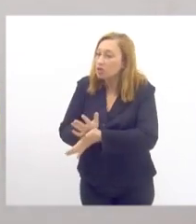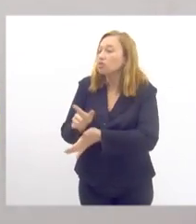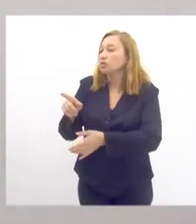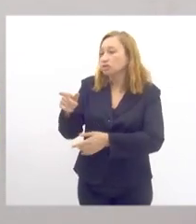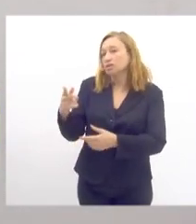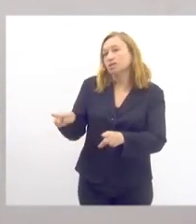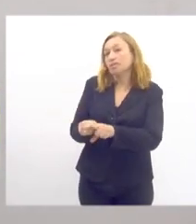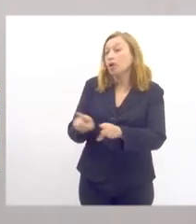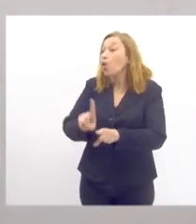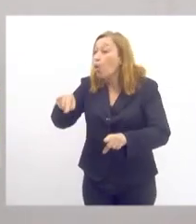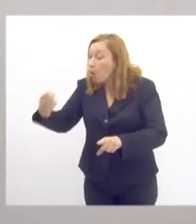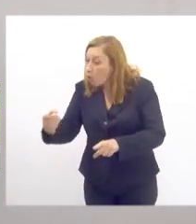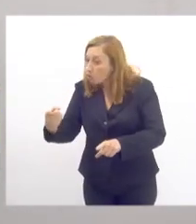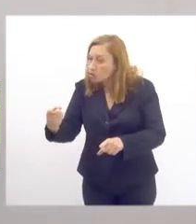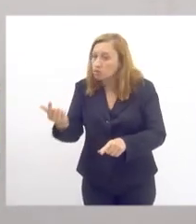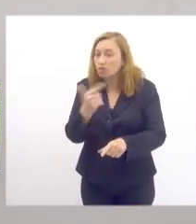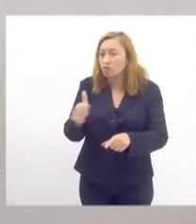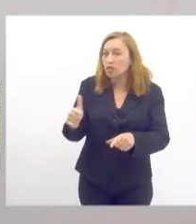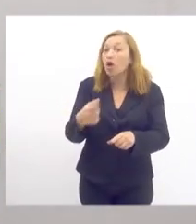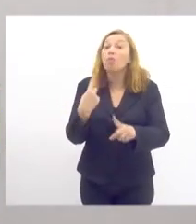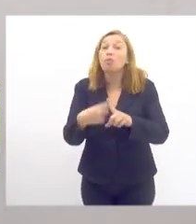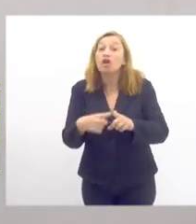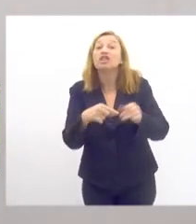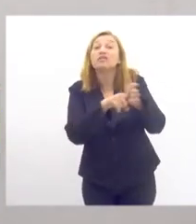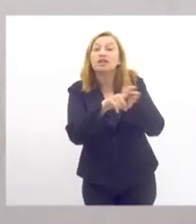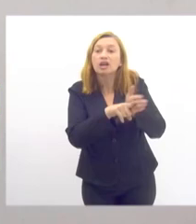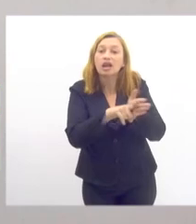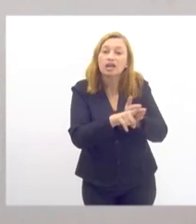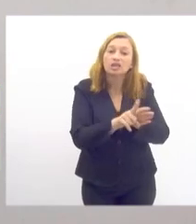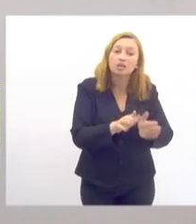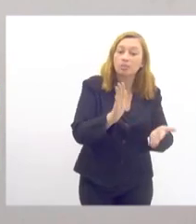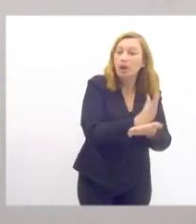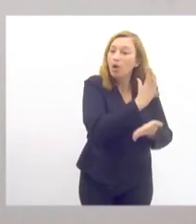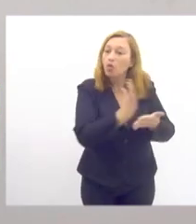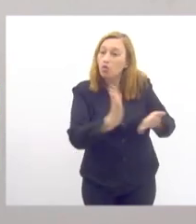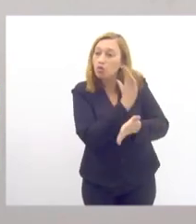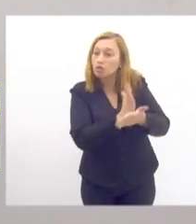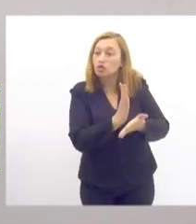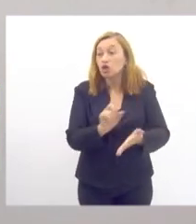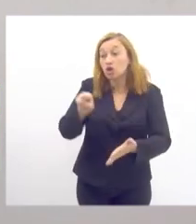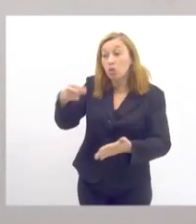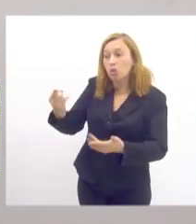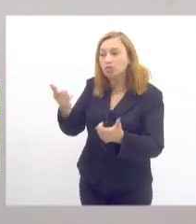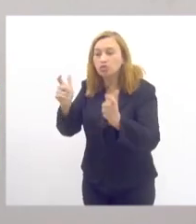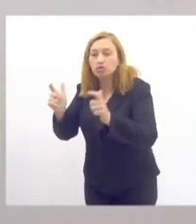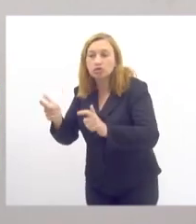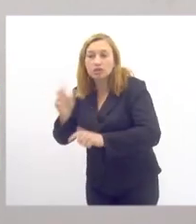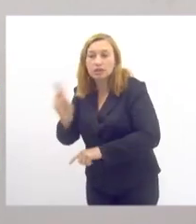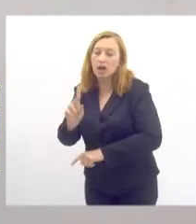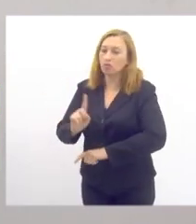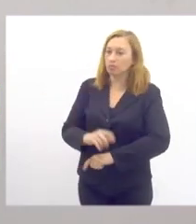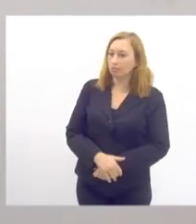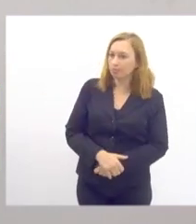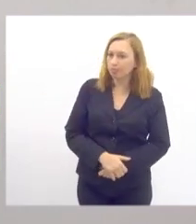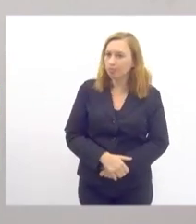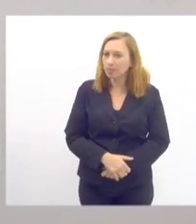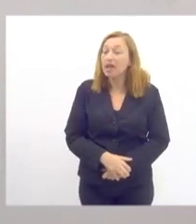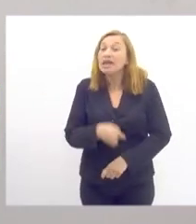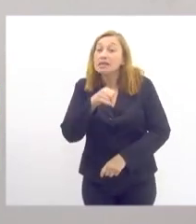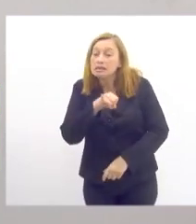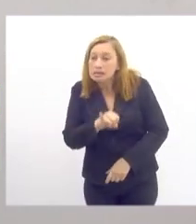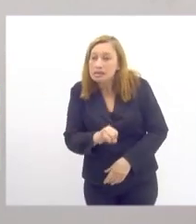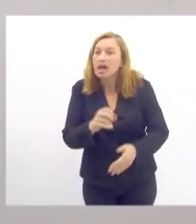outros não foram. Por que que teve uma análise? Para uns, umas categorias, diferenciadas. E outra coisa, se